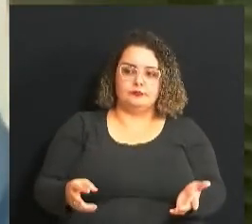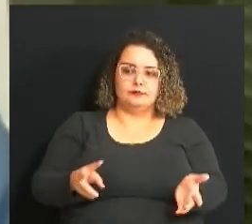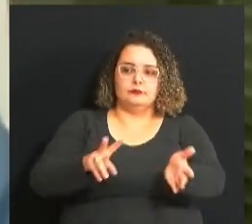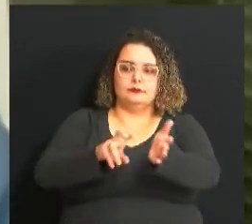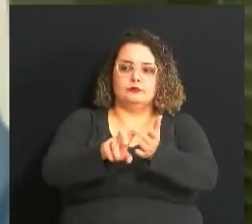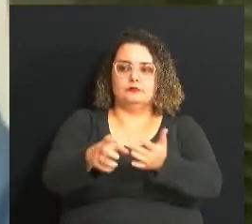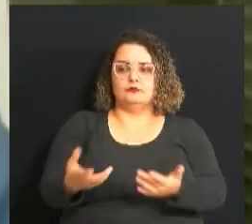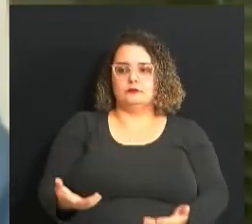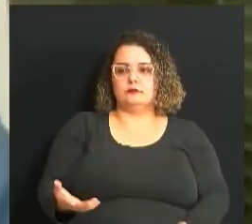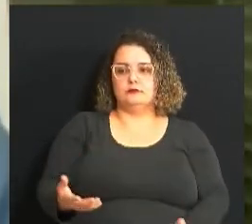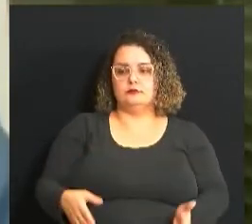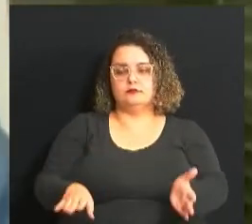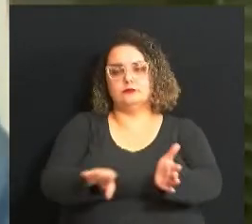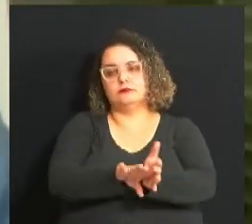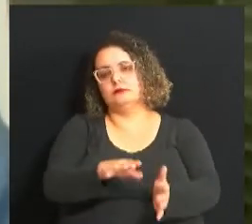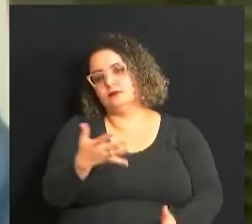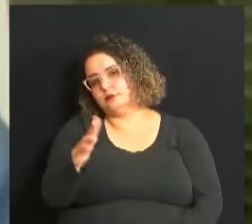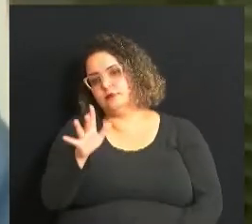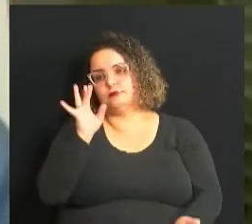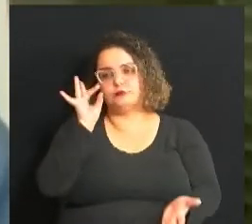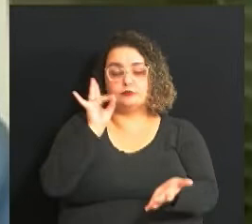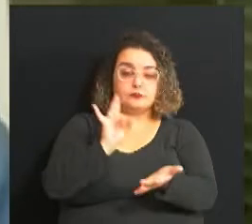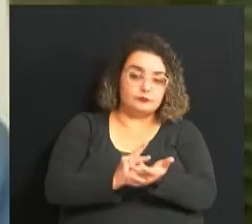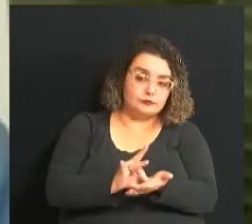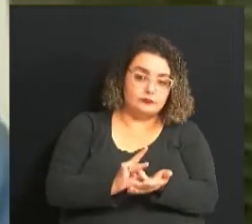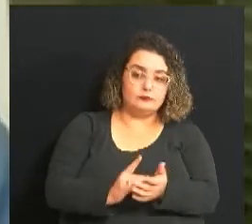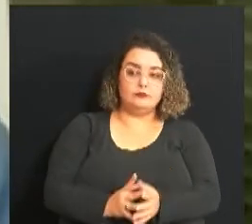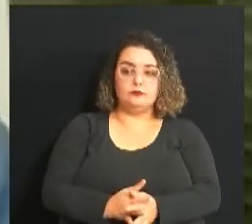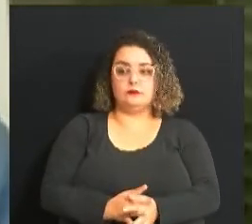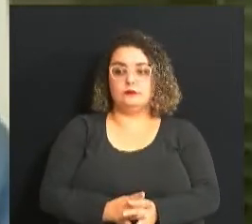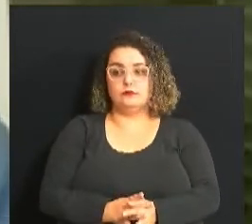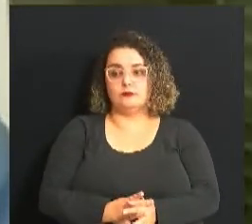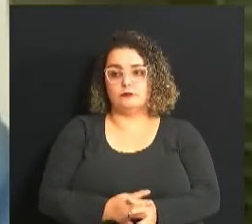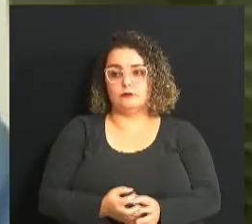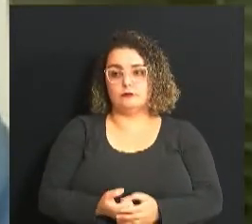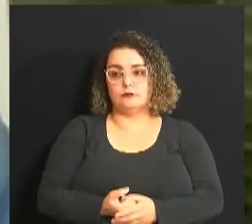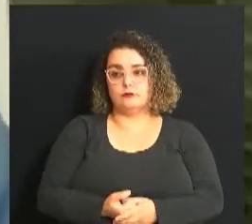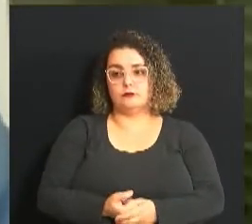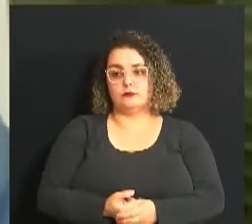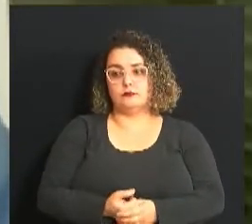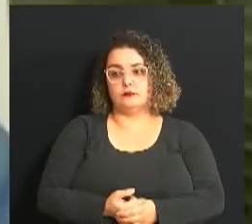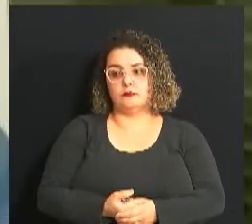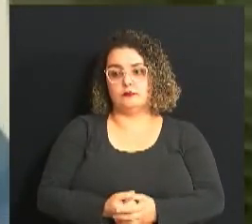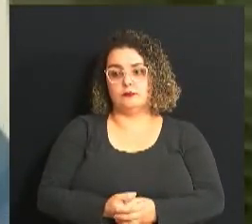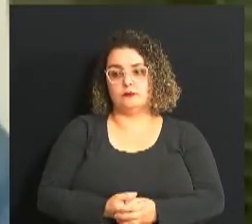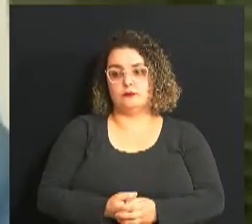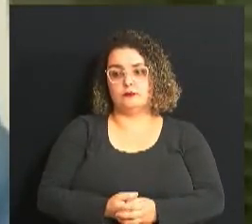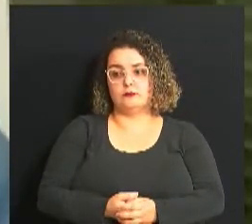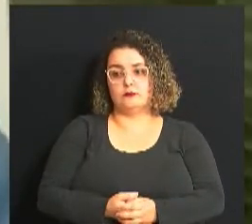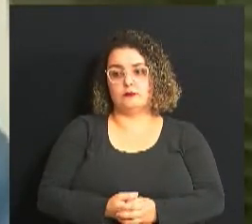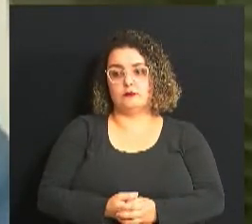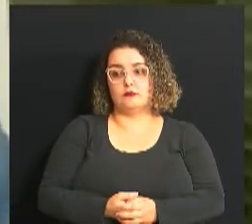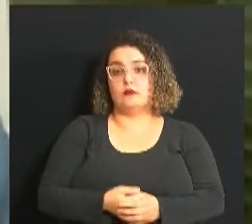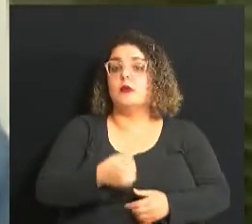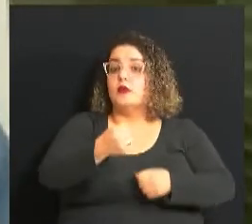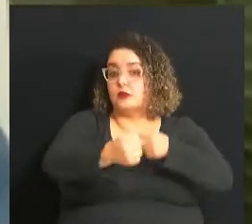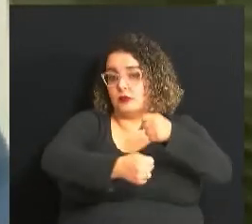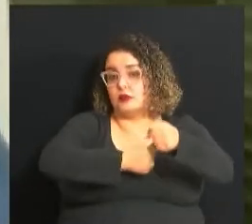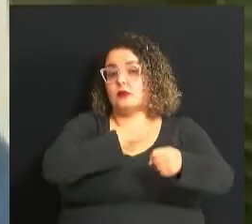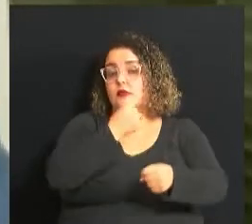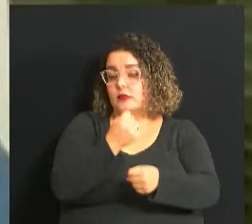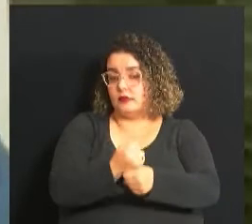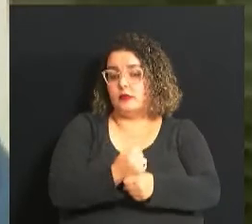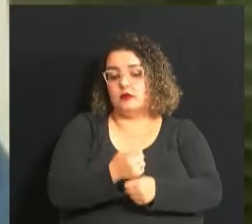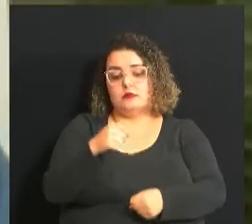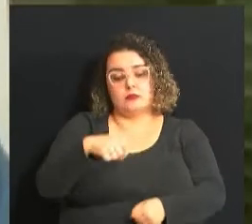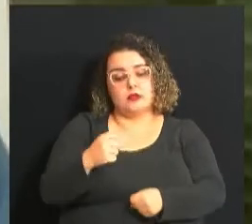ter uma realidade mais, vamos dizer, palpável a partir do ano que vem. Ainda esse ano